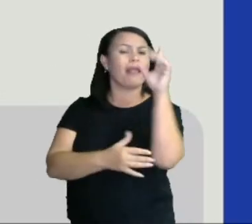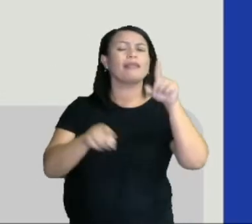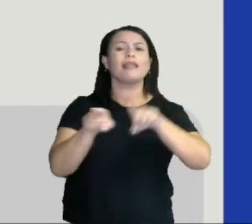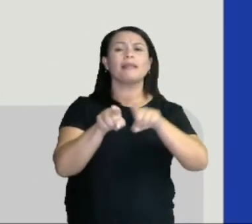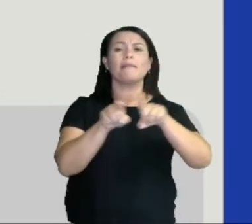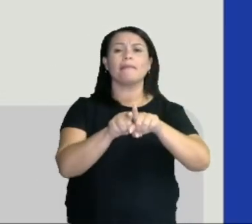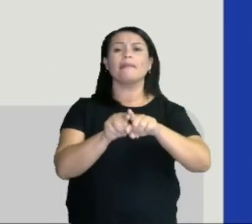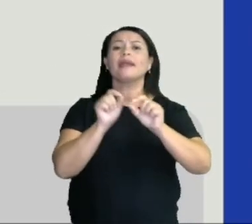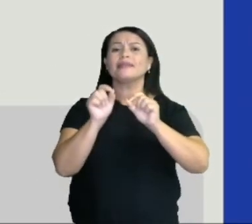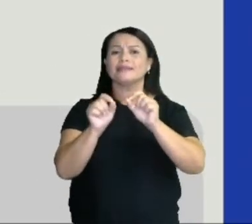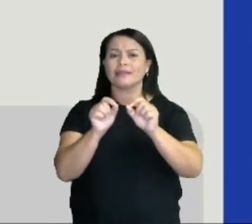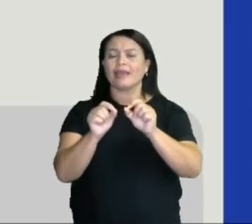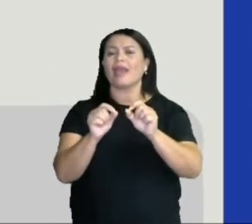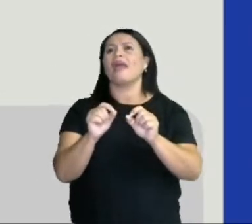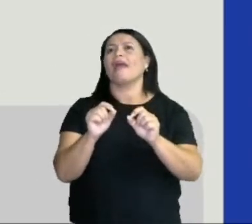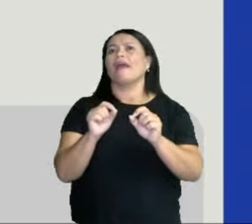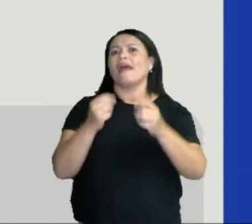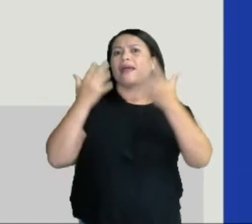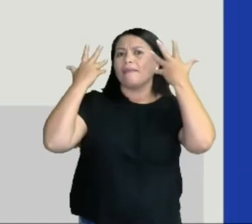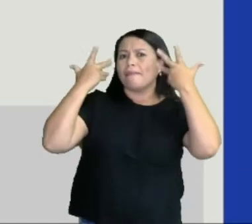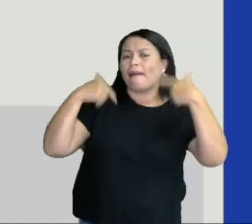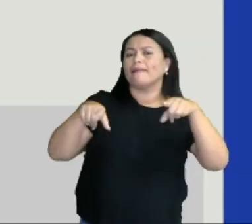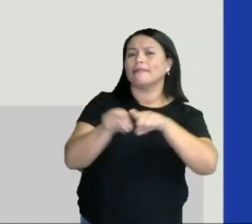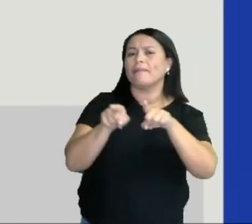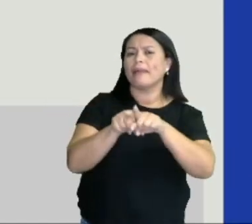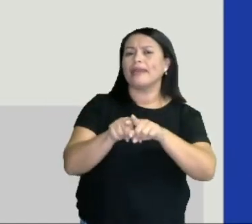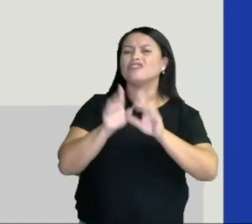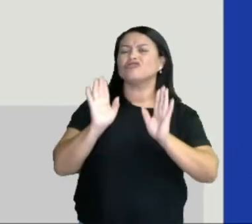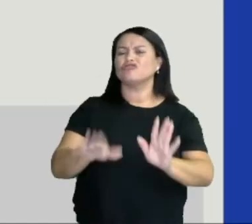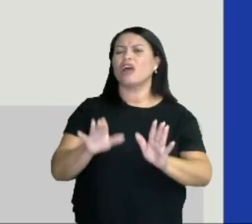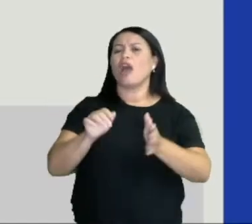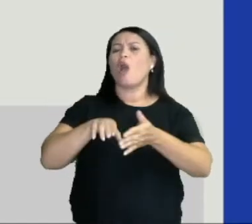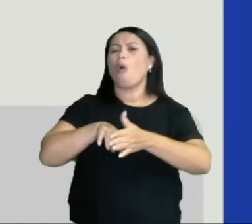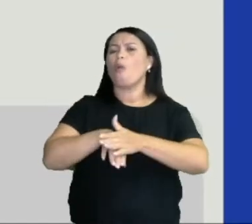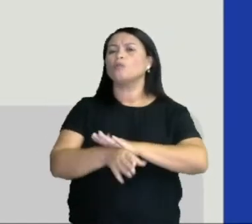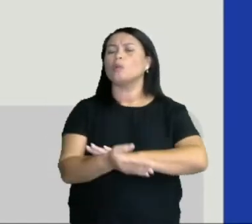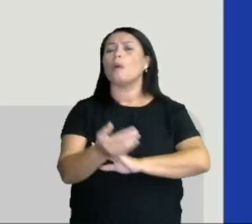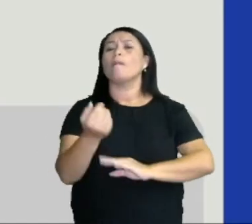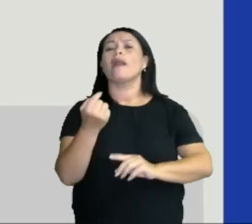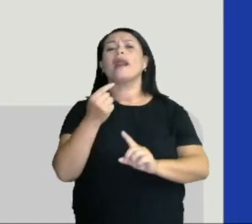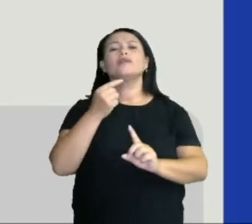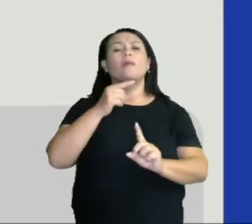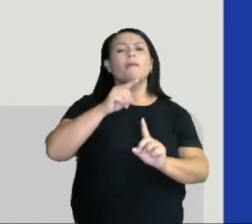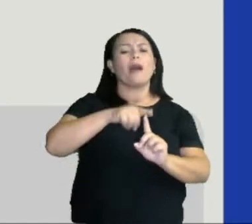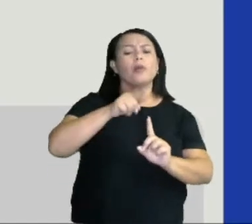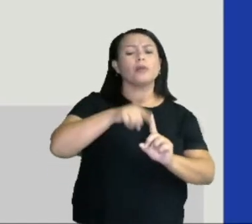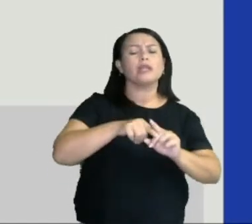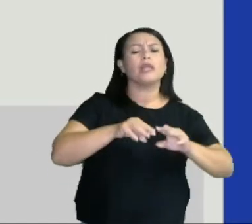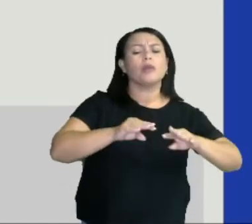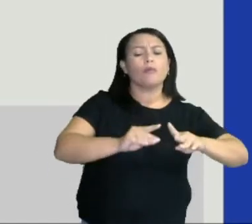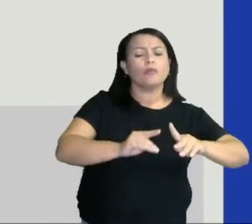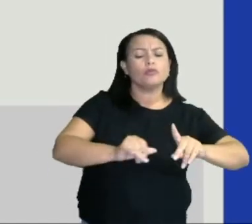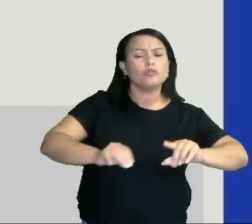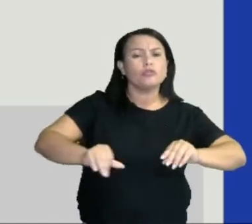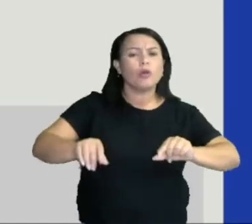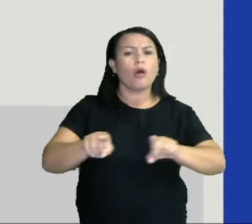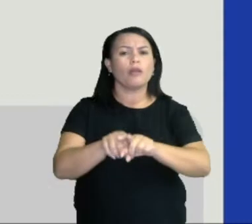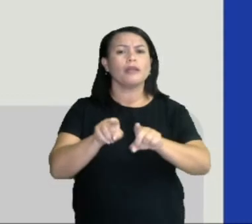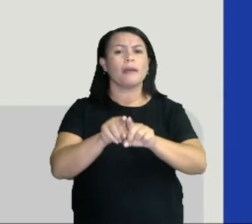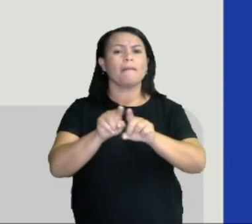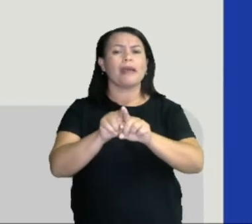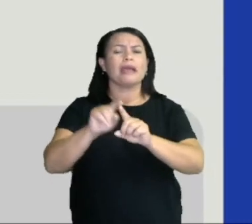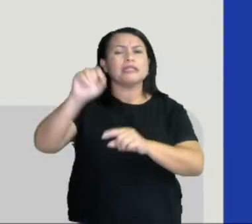o clima e o tipo de alimento que existe em cada região. Tanto o tipo de solo como o tempo